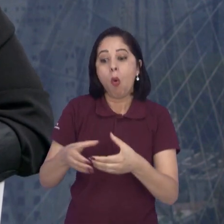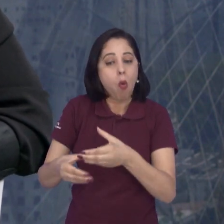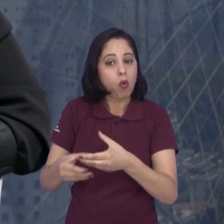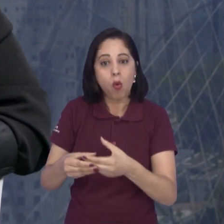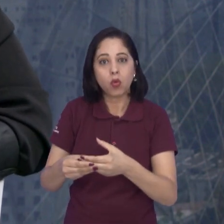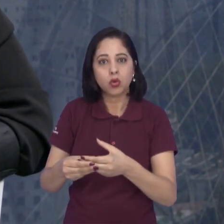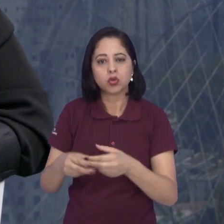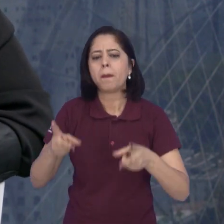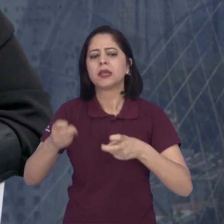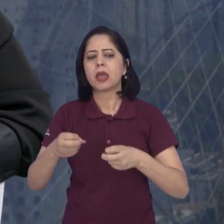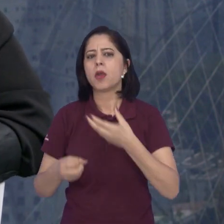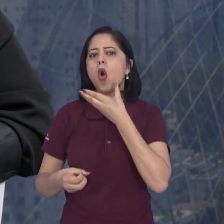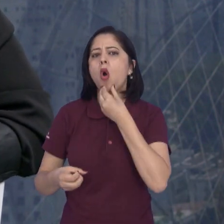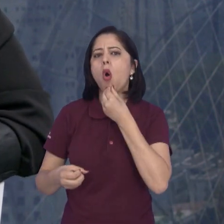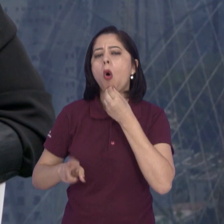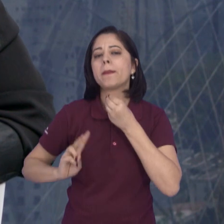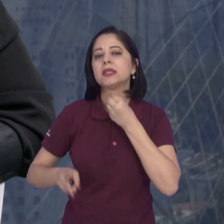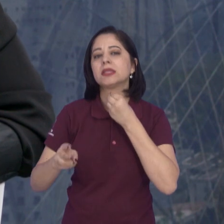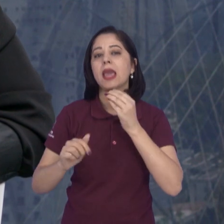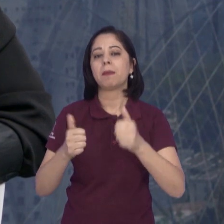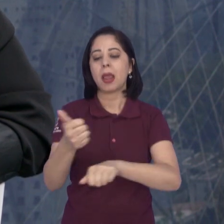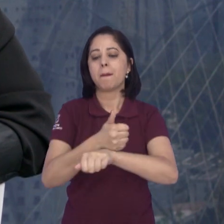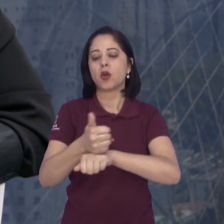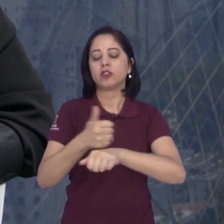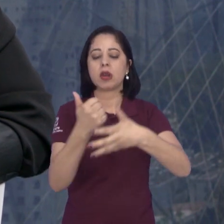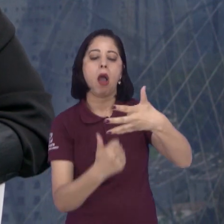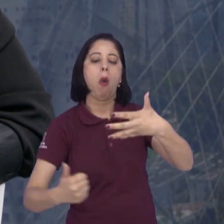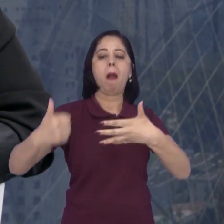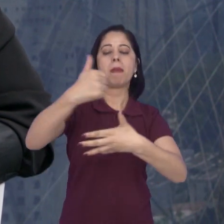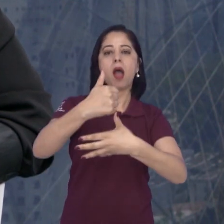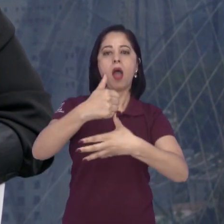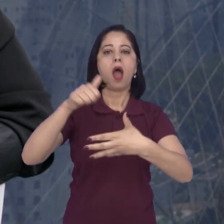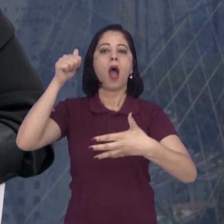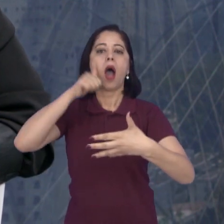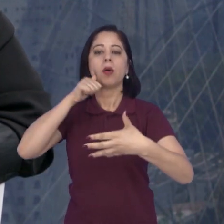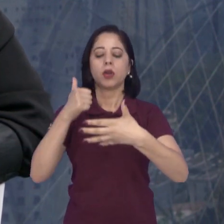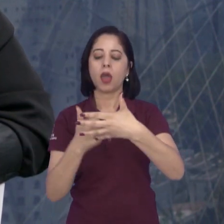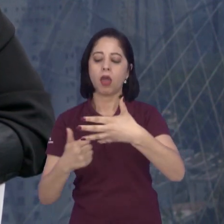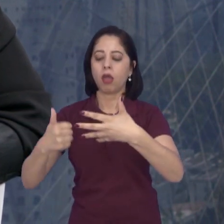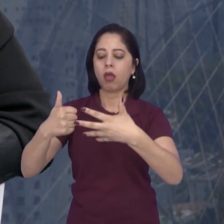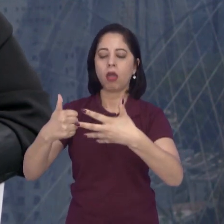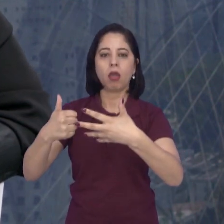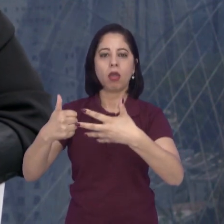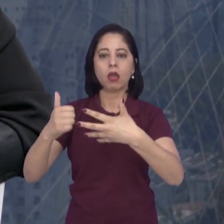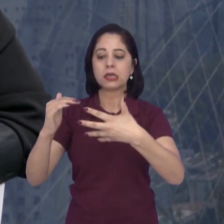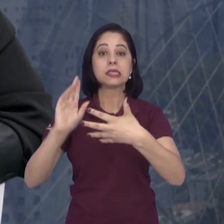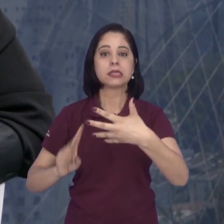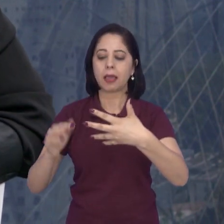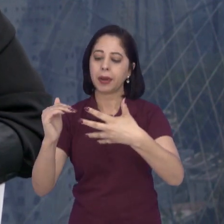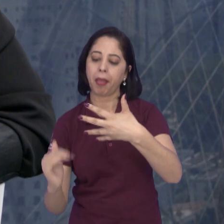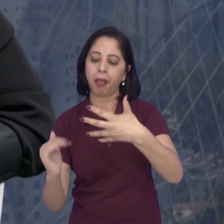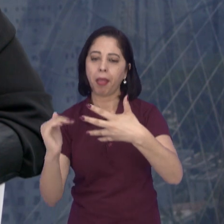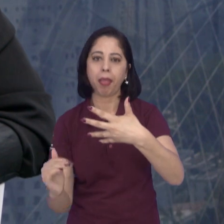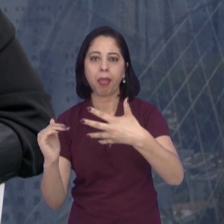altos e, portanto, com maiores salários, né? E as mulheres não. Elas ficam praticamente, na grande maioria, na base.